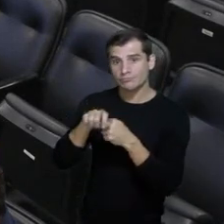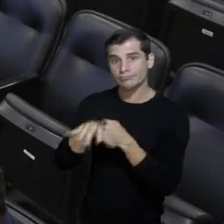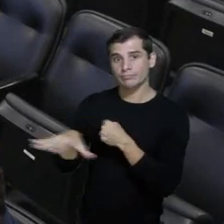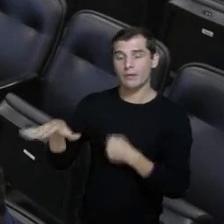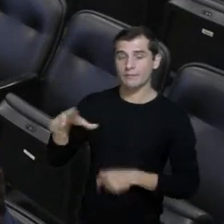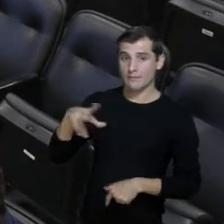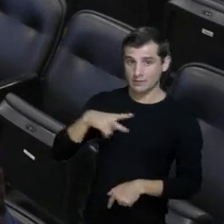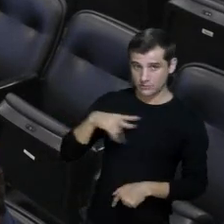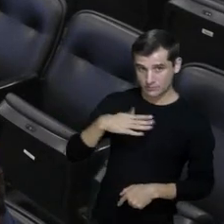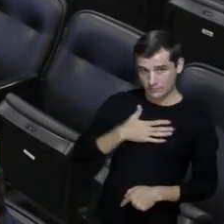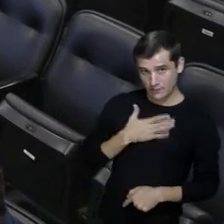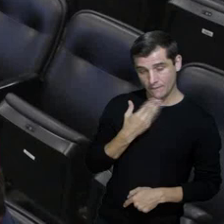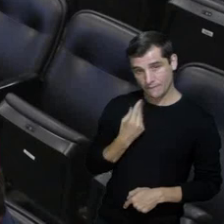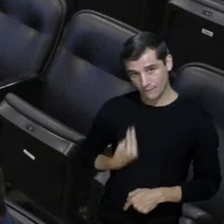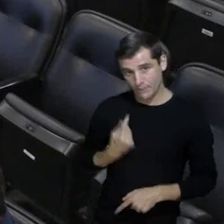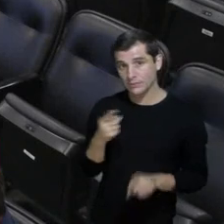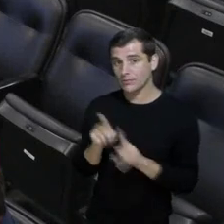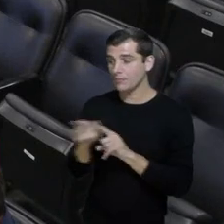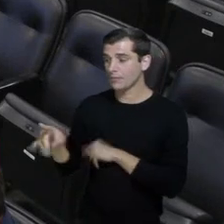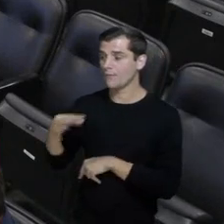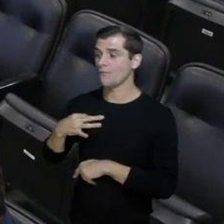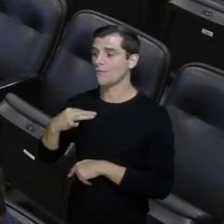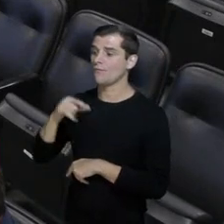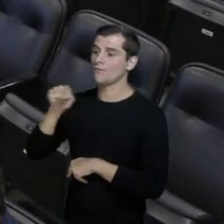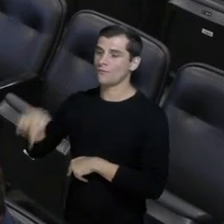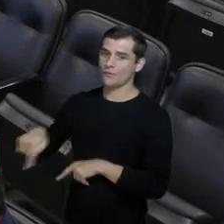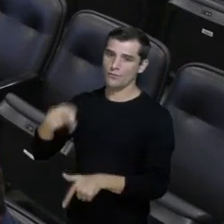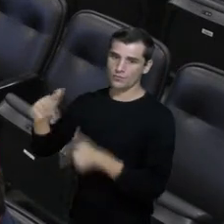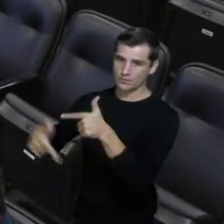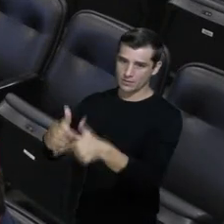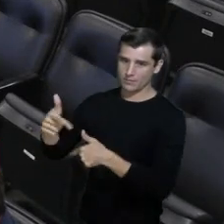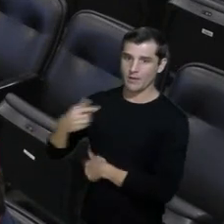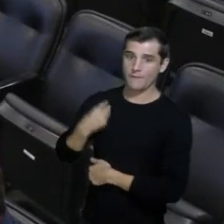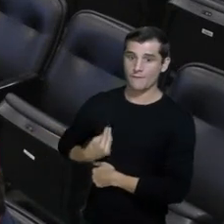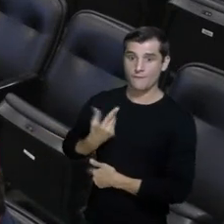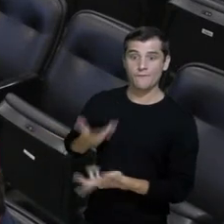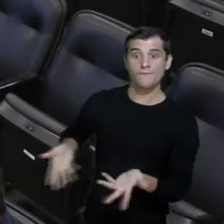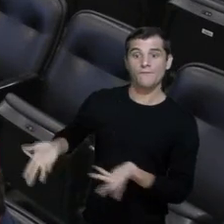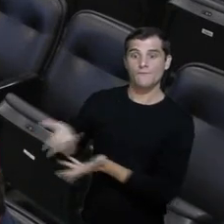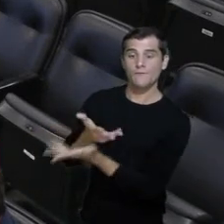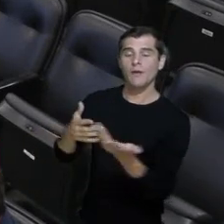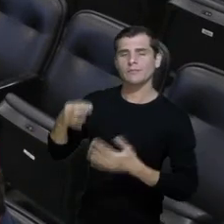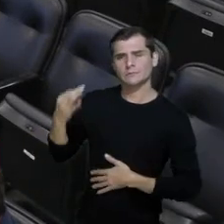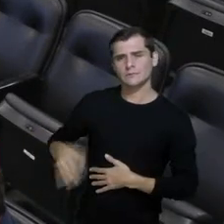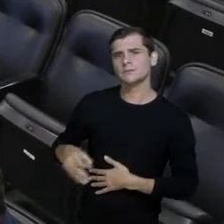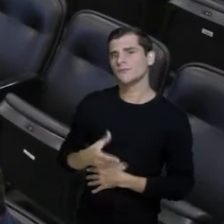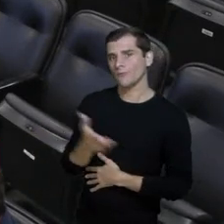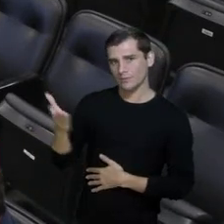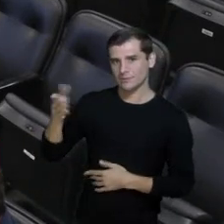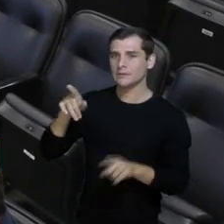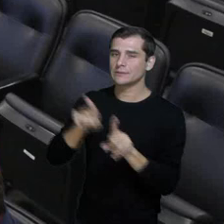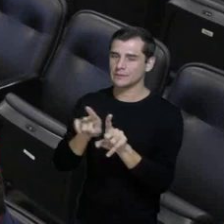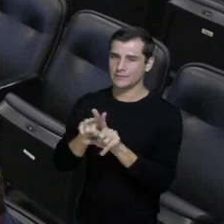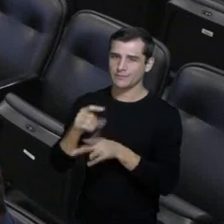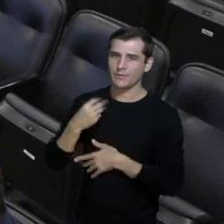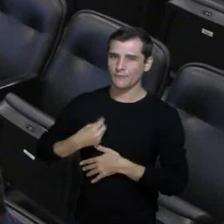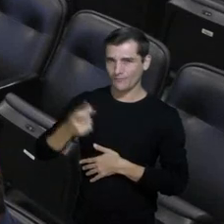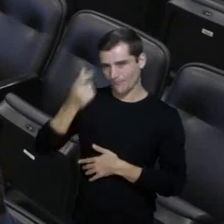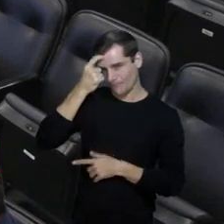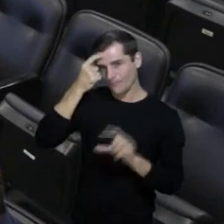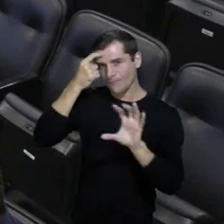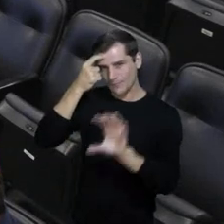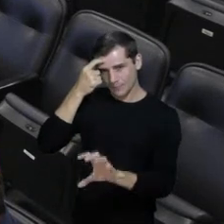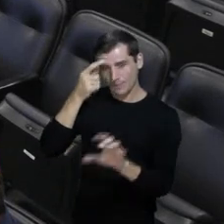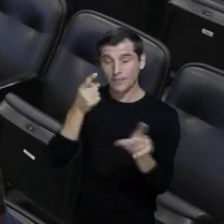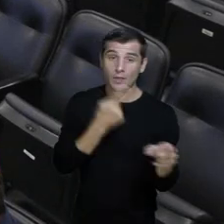pessoal quanto paraas iniciativas voluntárias que eu me envolvo e tenho certeza que cada um de vocês também então a gente eh está